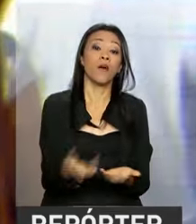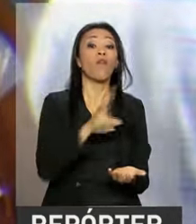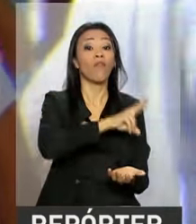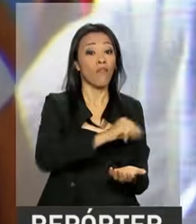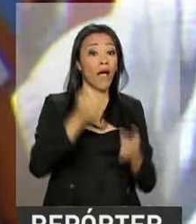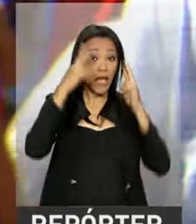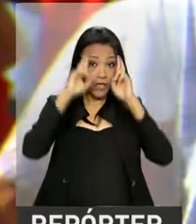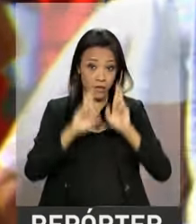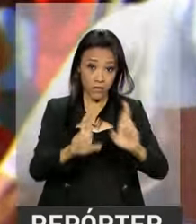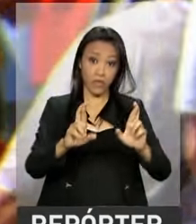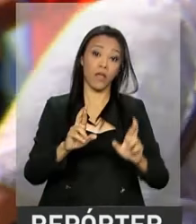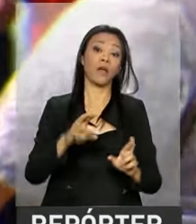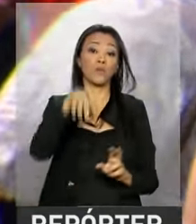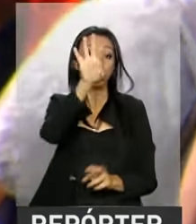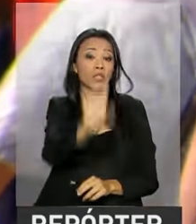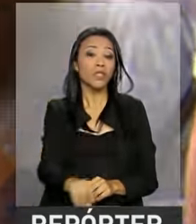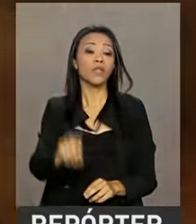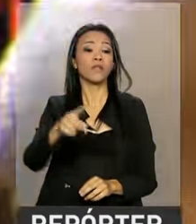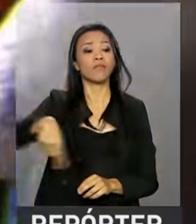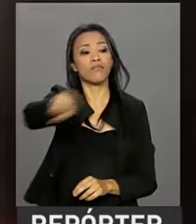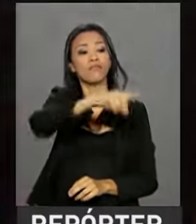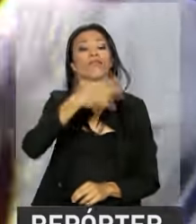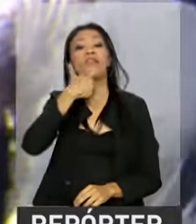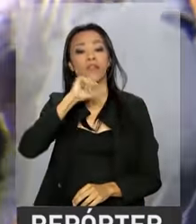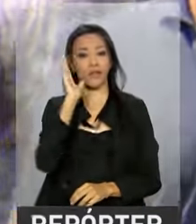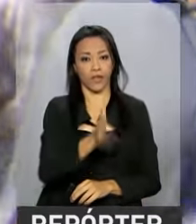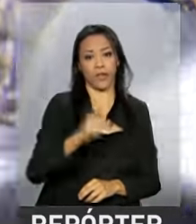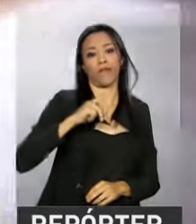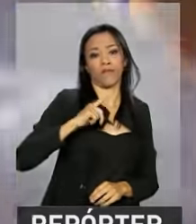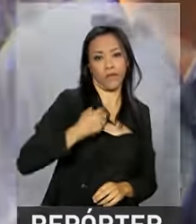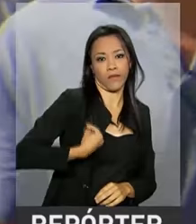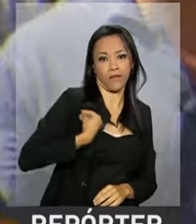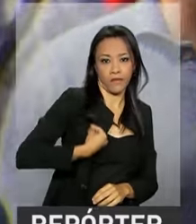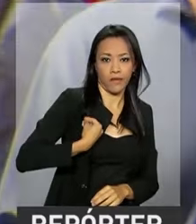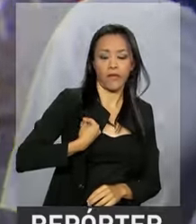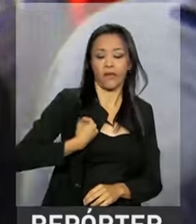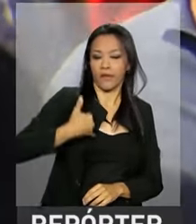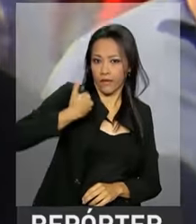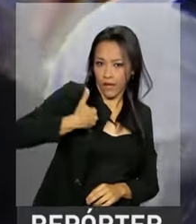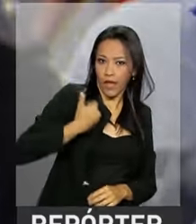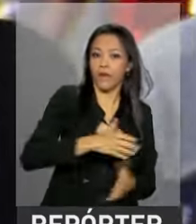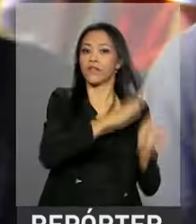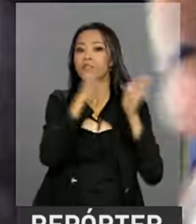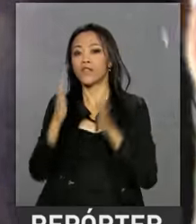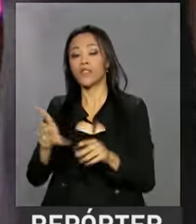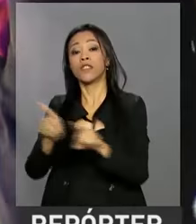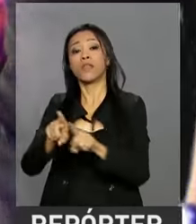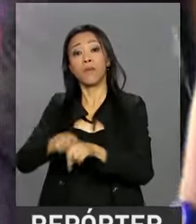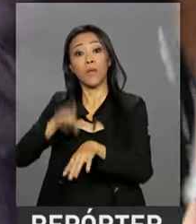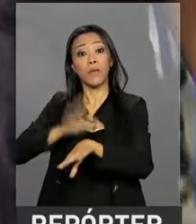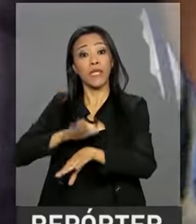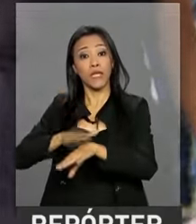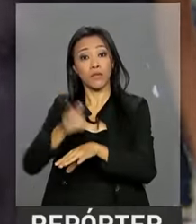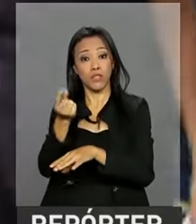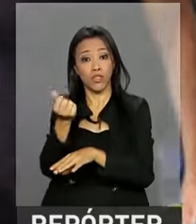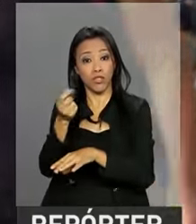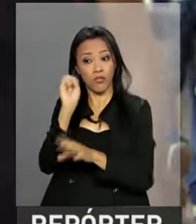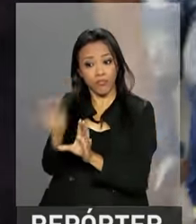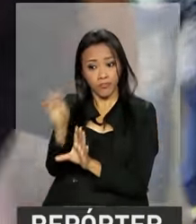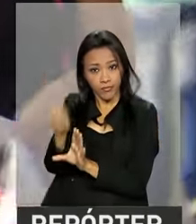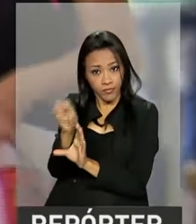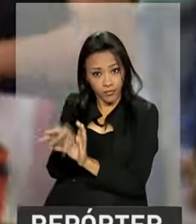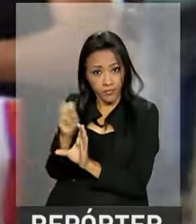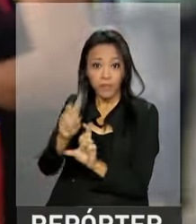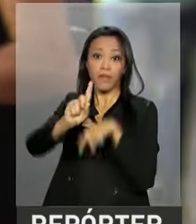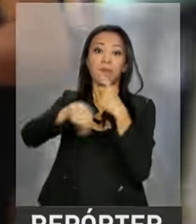os direitos adquiridos de quem já possui idade e tempo de contribuição para se aposentar pelas regras atuais e de quem